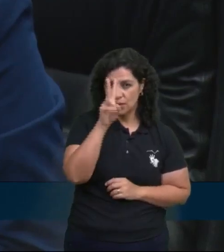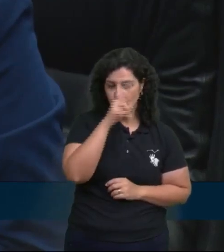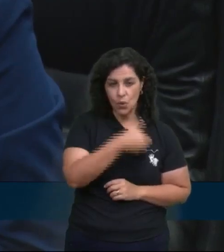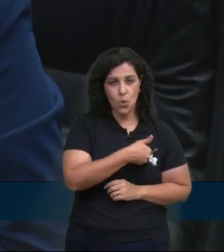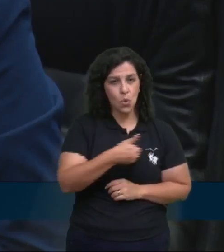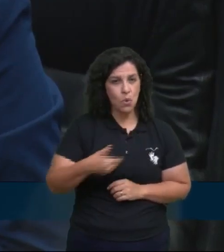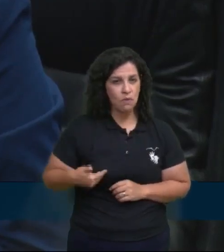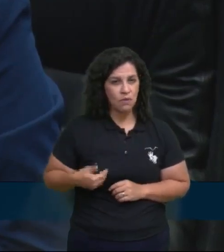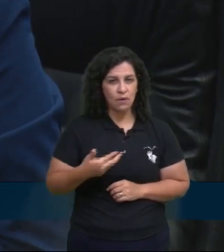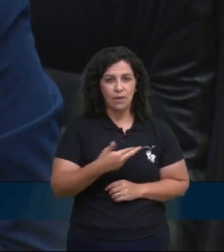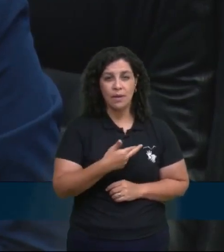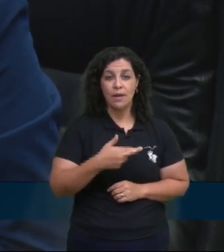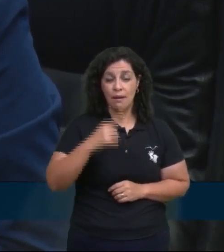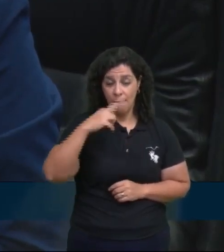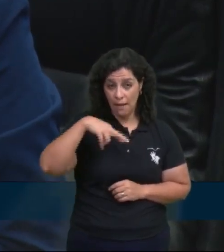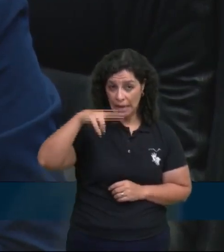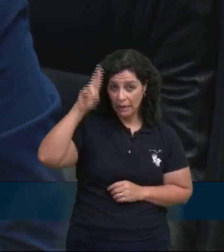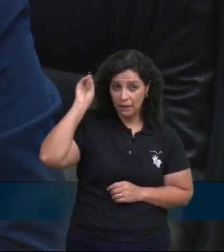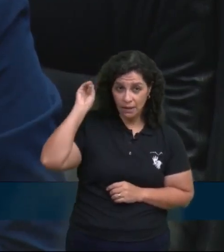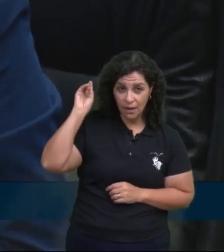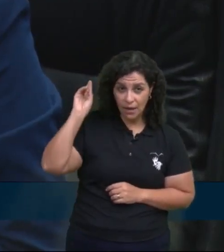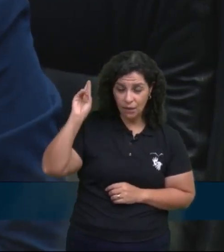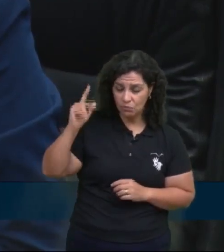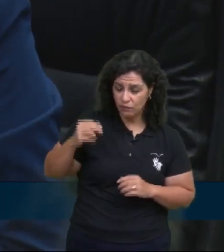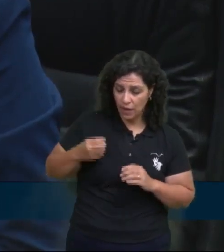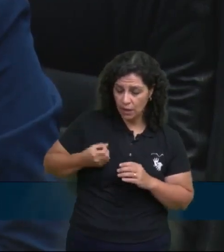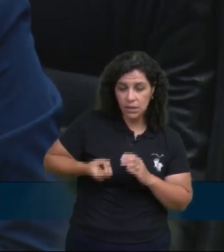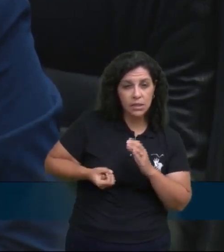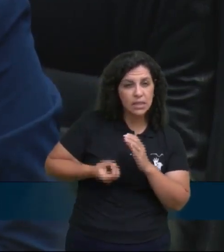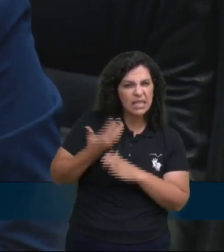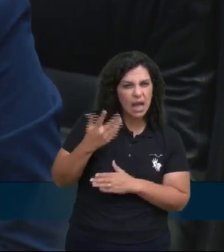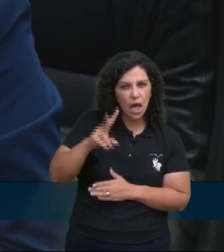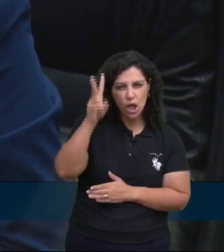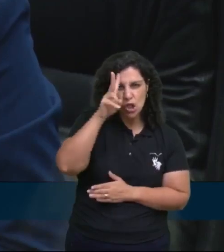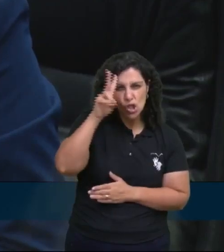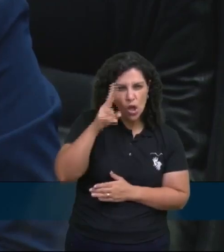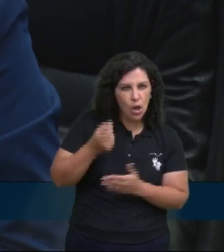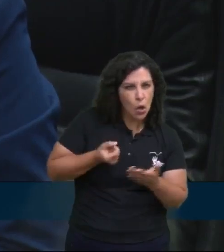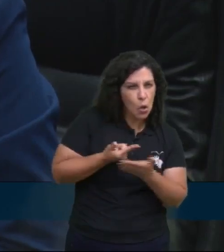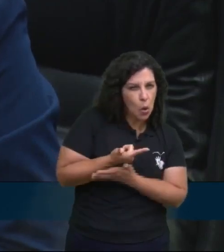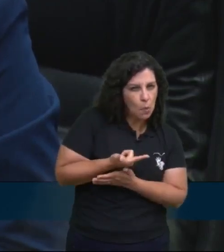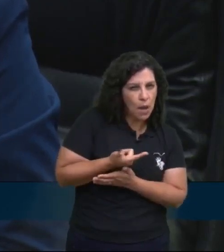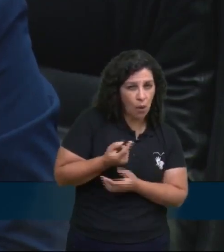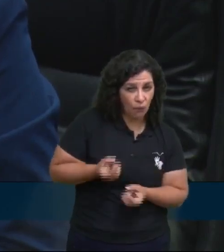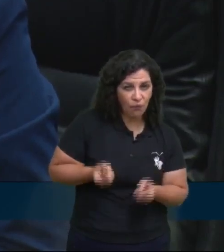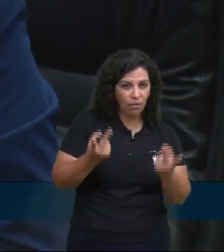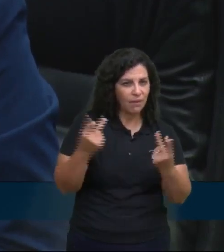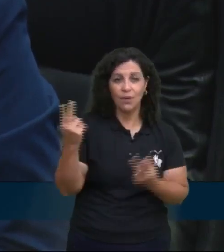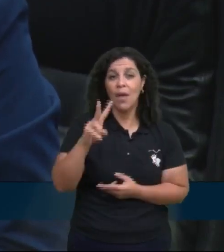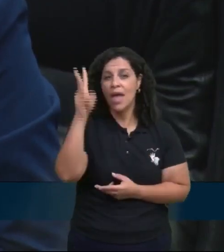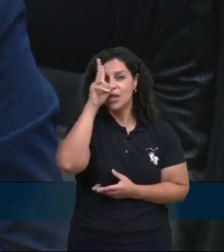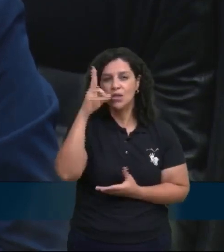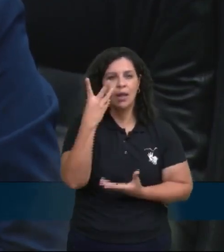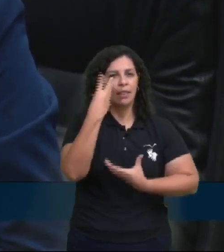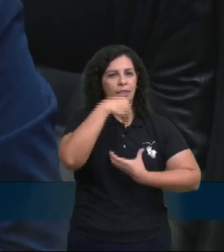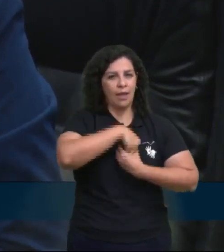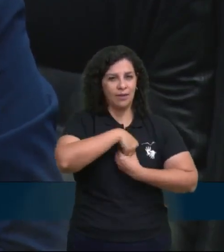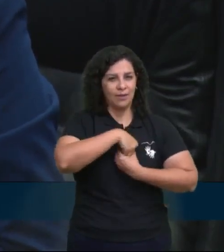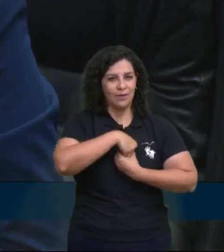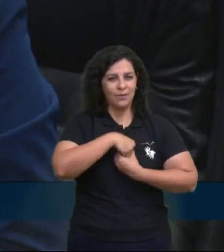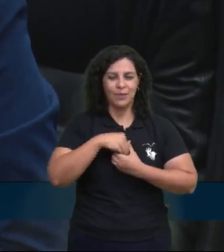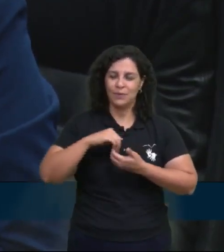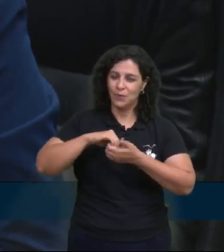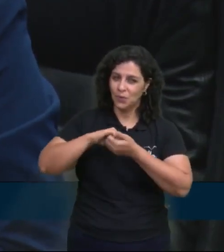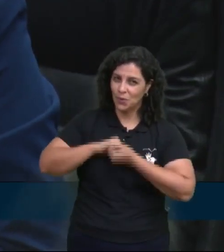governador Requião, uma história que não se cria, não se compra, não se vende. É a história que se tem. Estenda meus